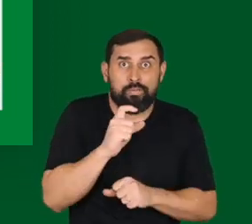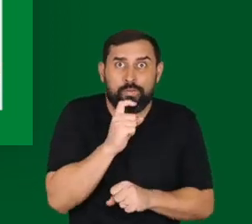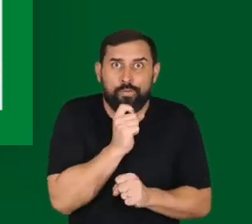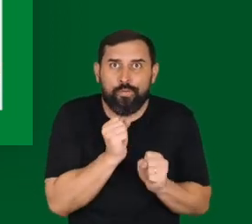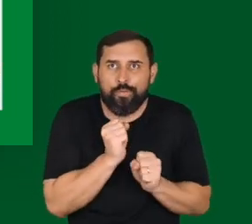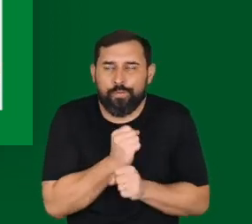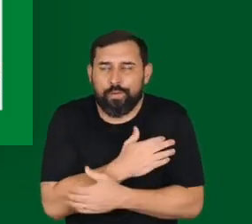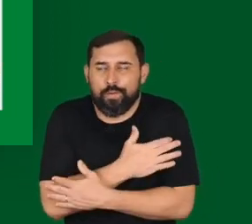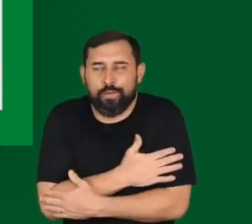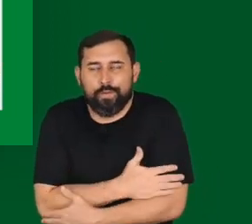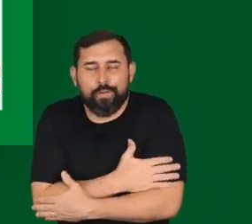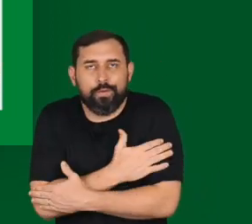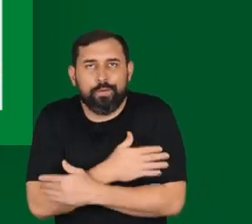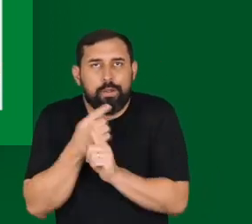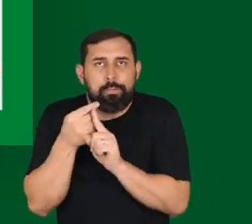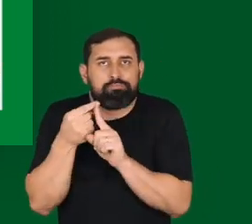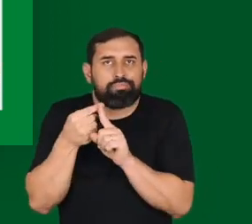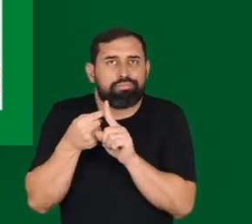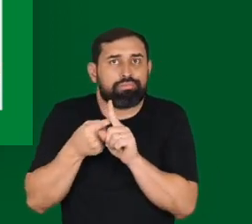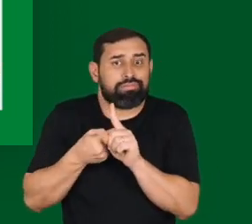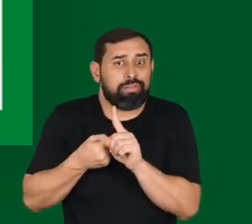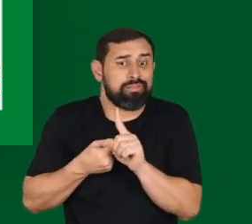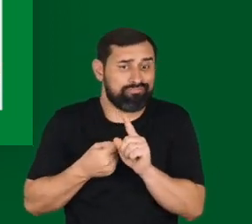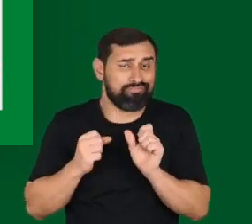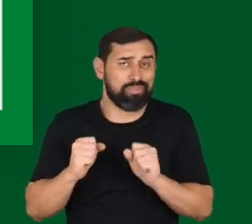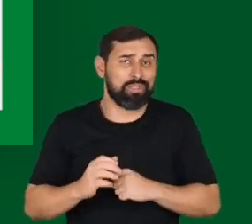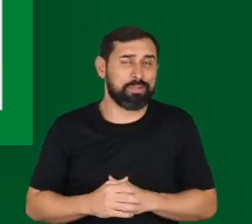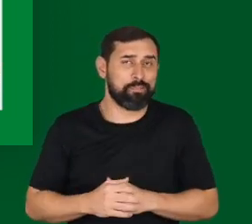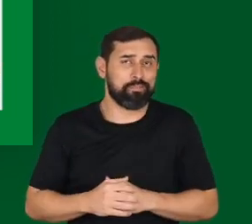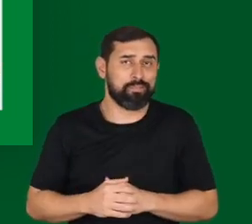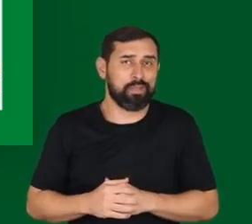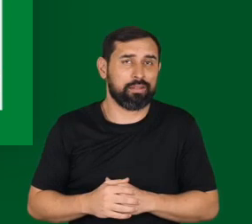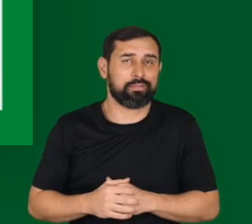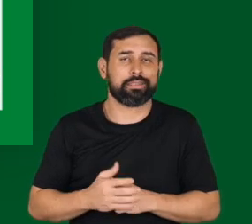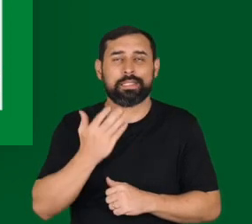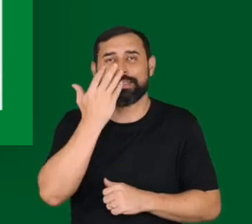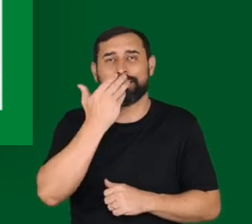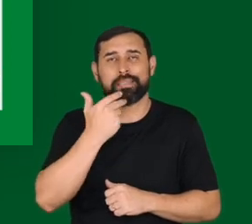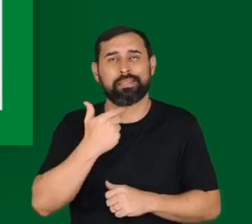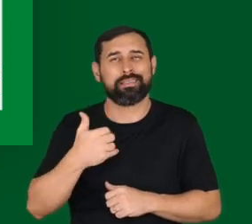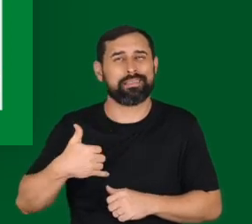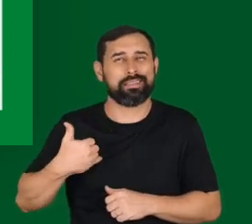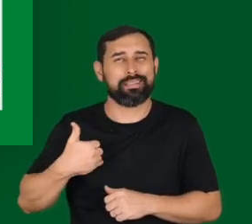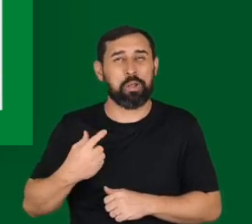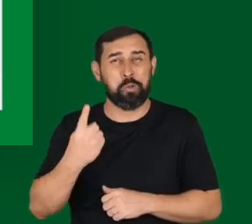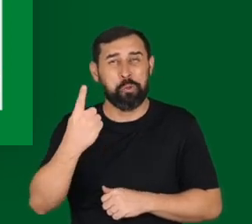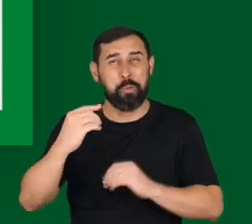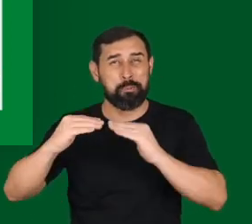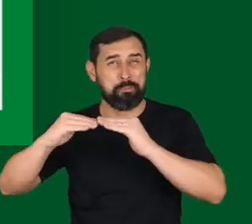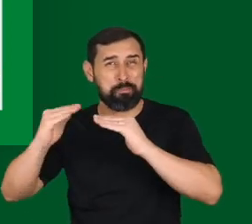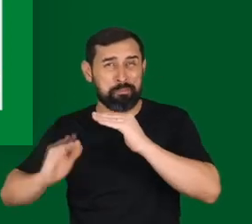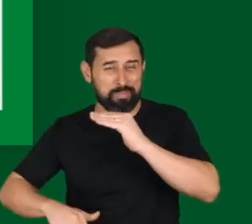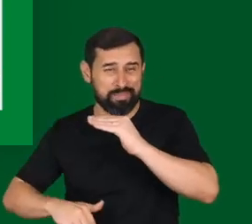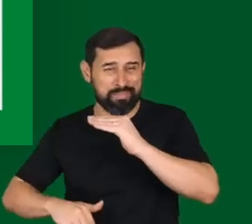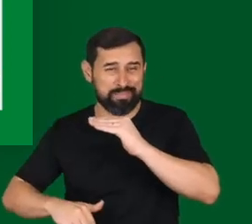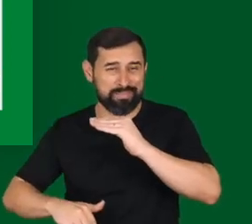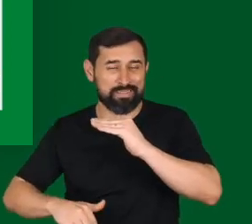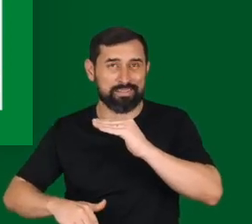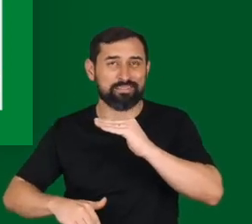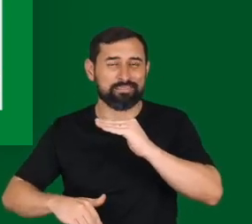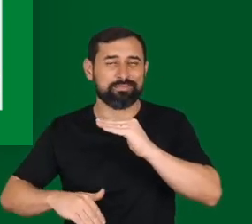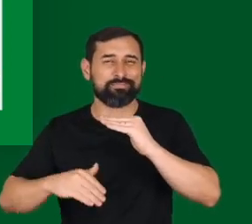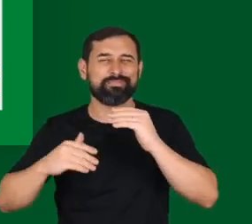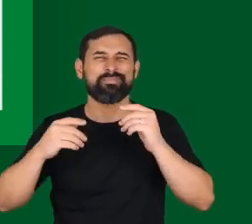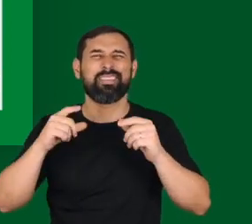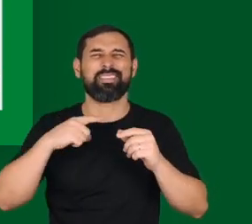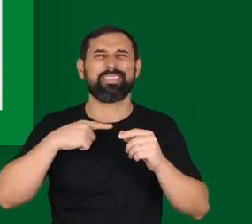se pensar nesse risco de hipotermia. Tá? Crianças menores de 1 ano, né? Ela tem grandes vasos aqui